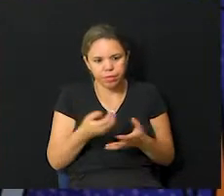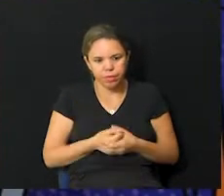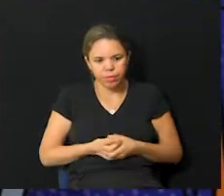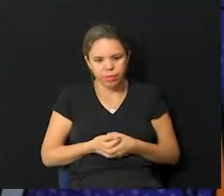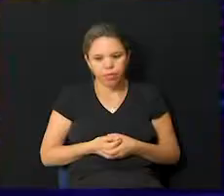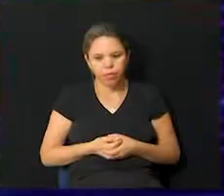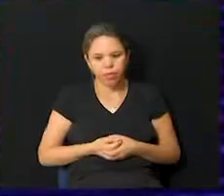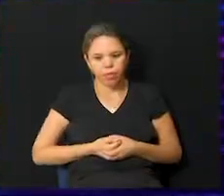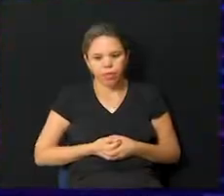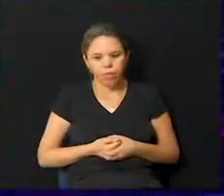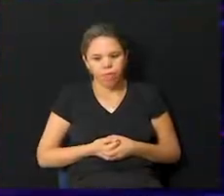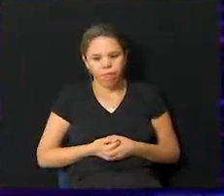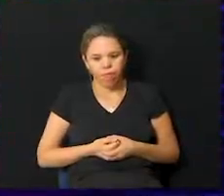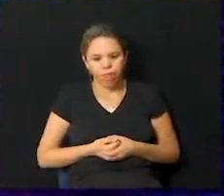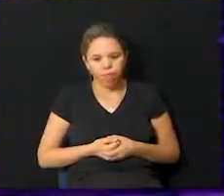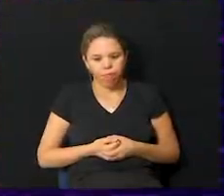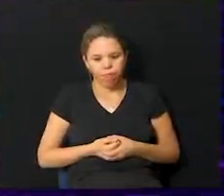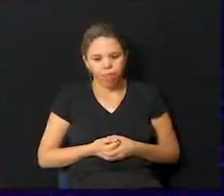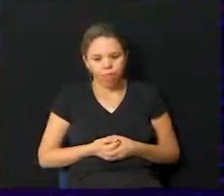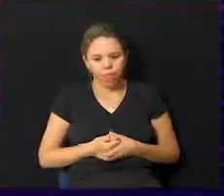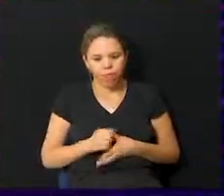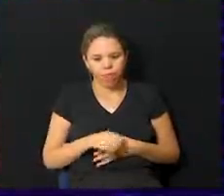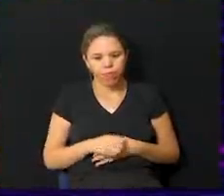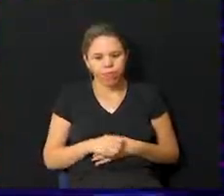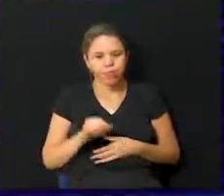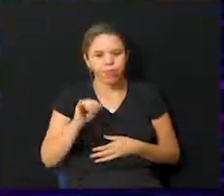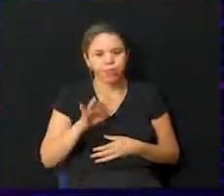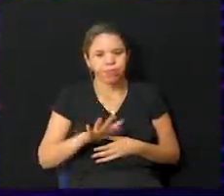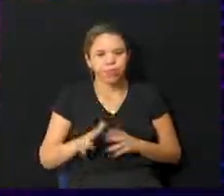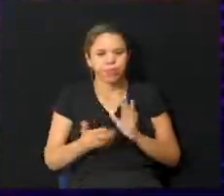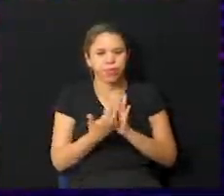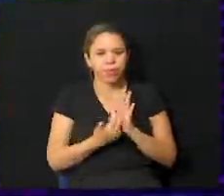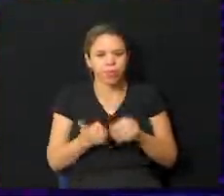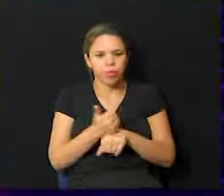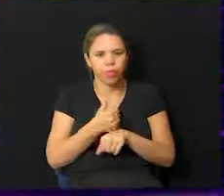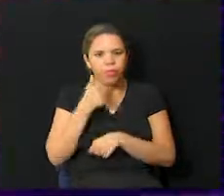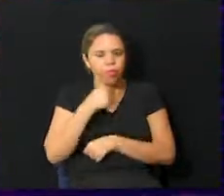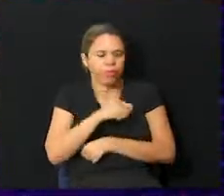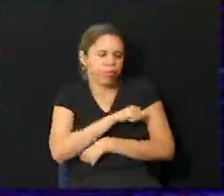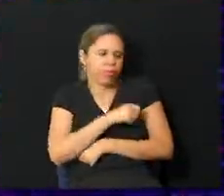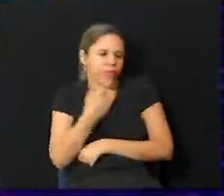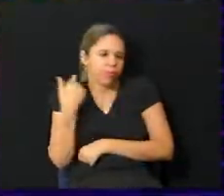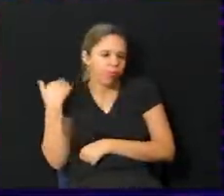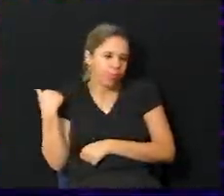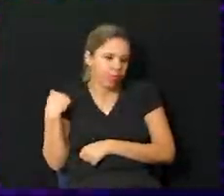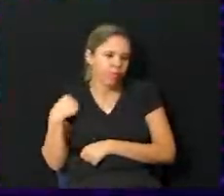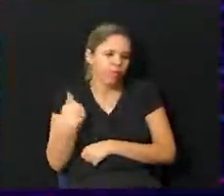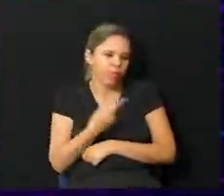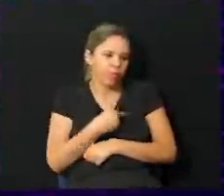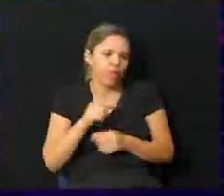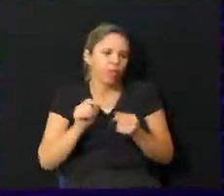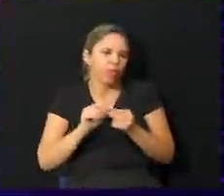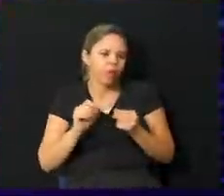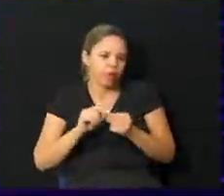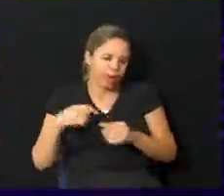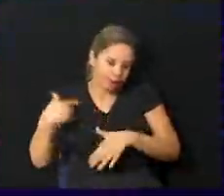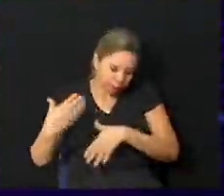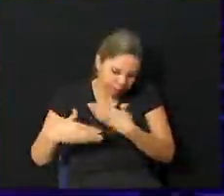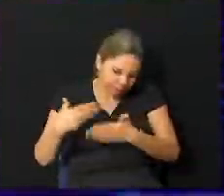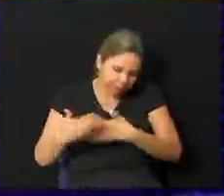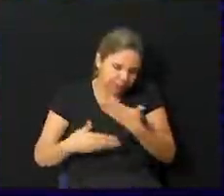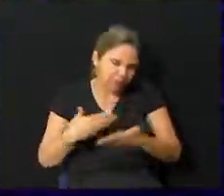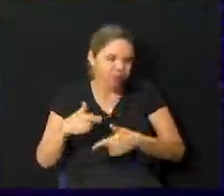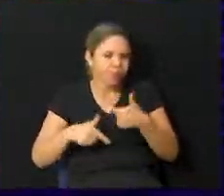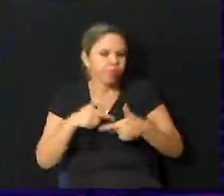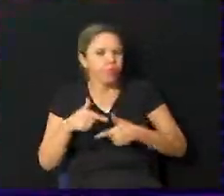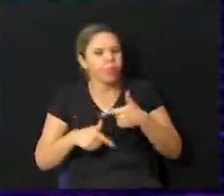queria? Olha, a ilustradora foi minha aluna e nós fizemos um processo, né?